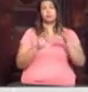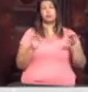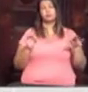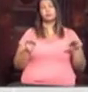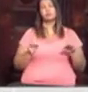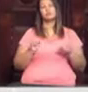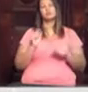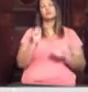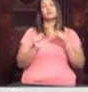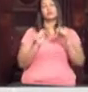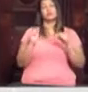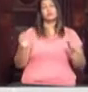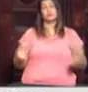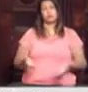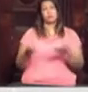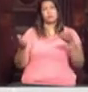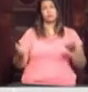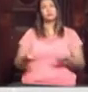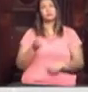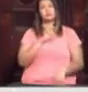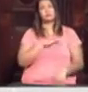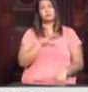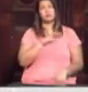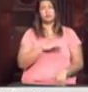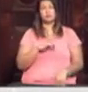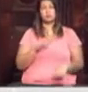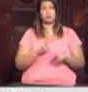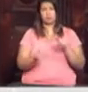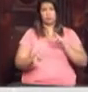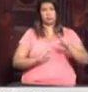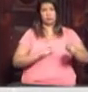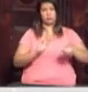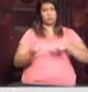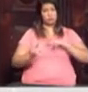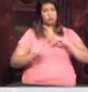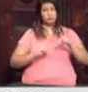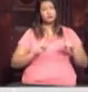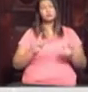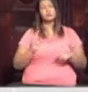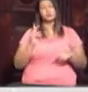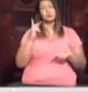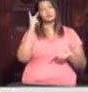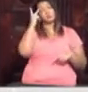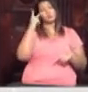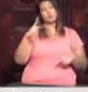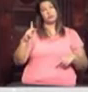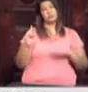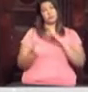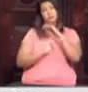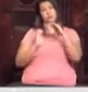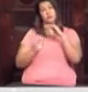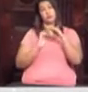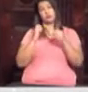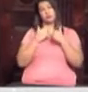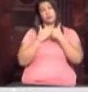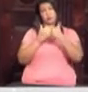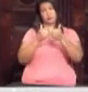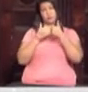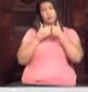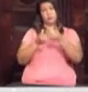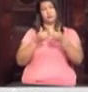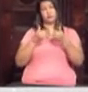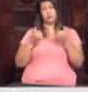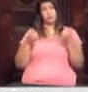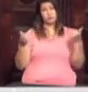novamente incentivos fiscais diferenciados para as empresas de ônibus.